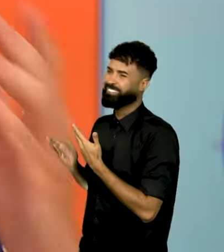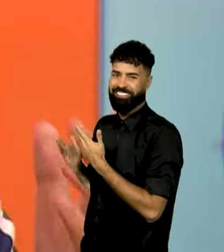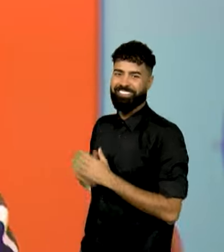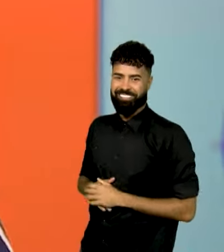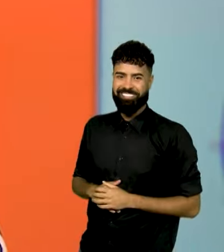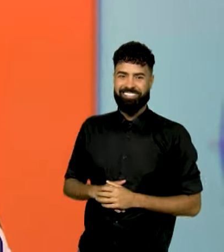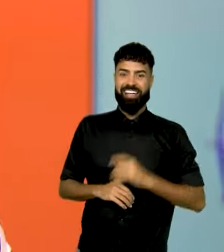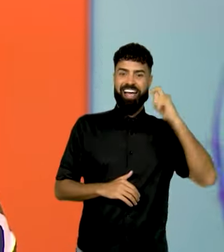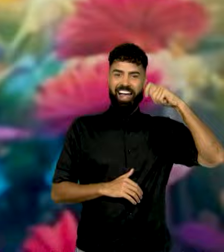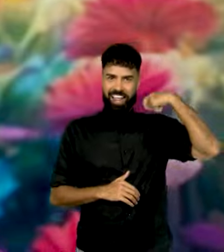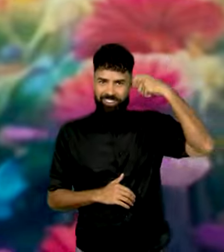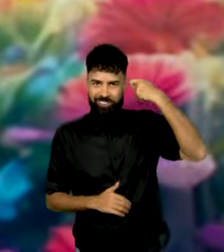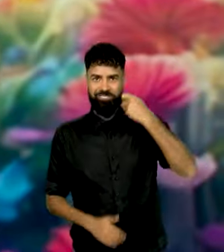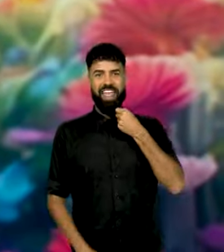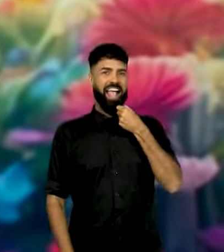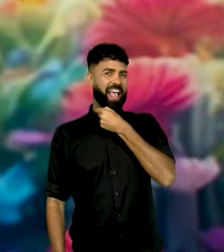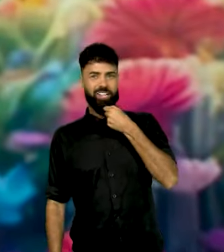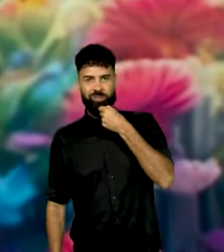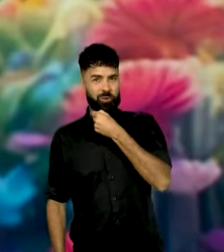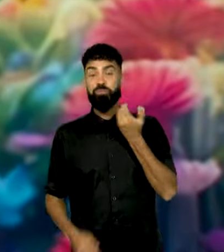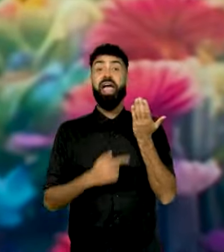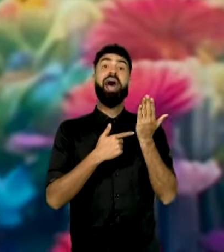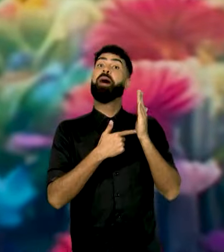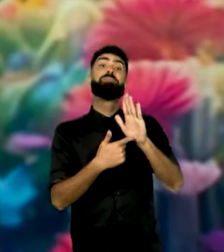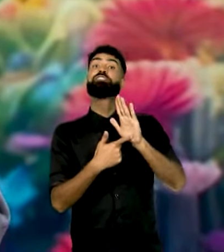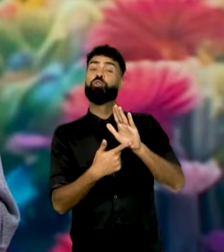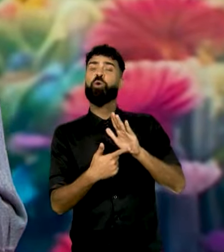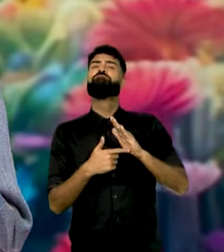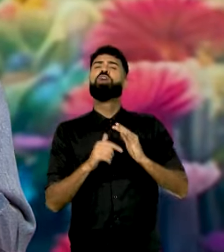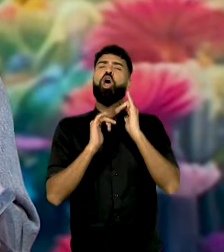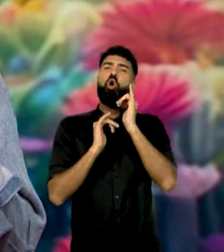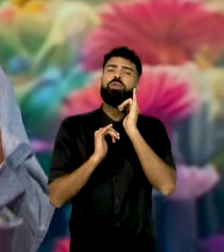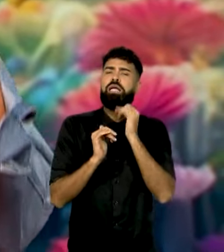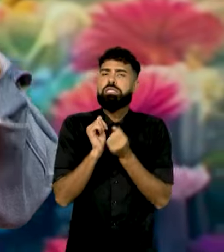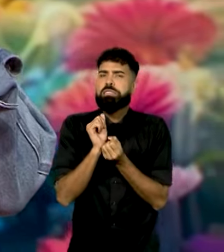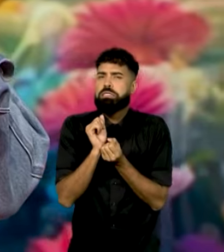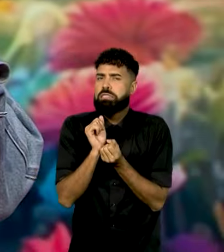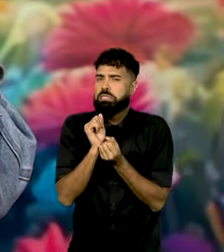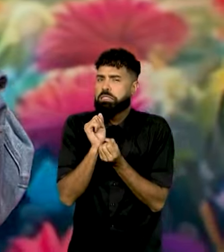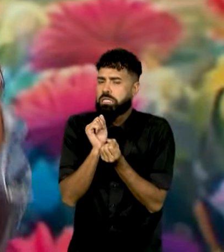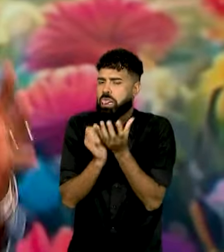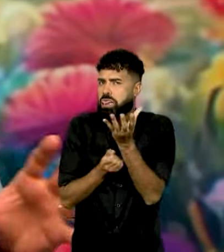ator, cantor e apresentador, que vai contar os segredos que ele guarda